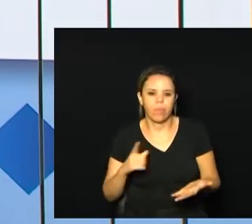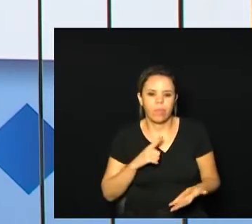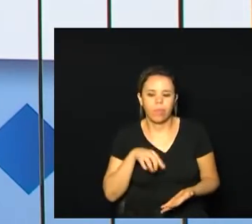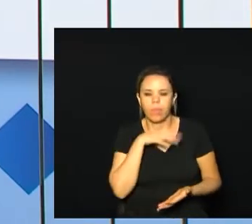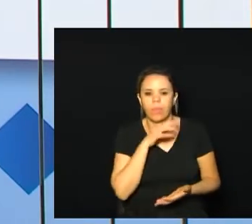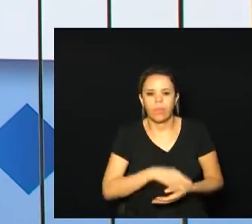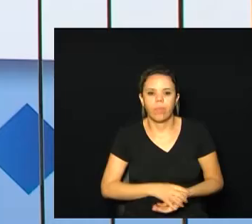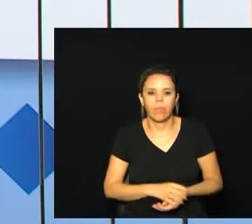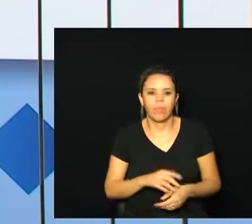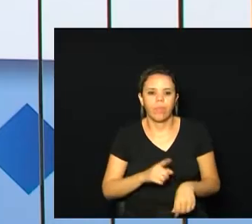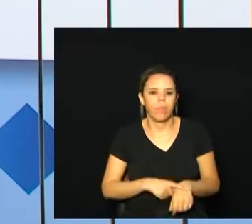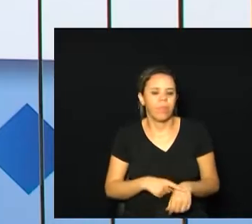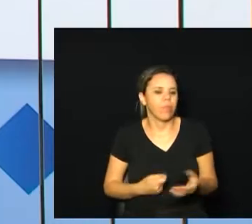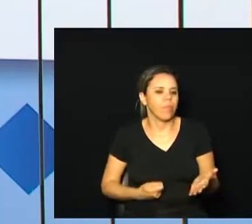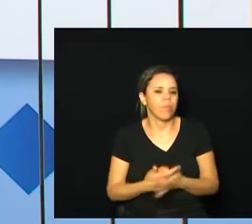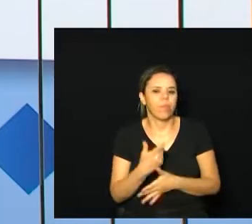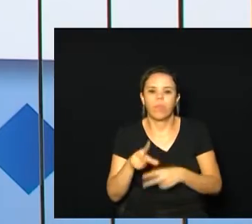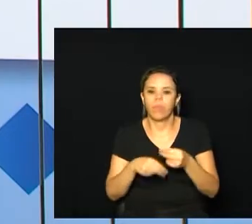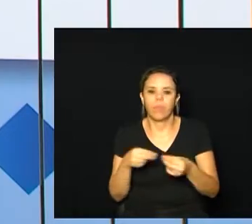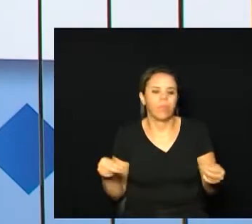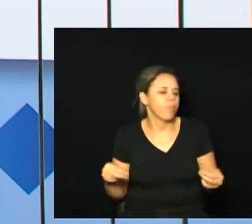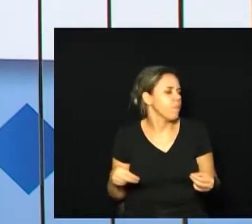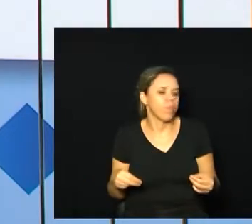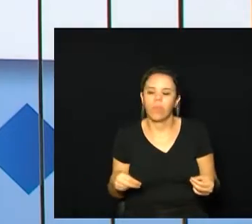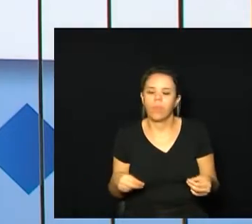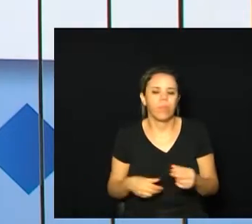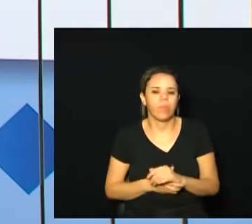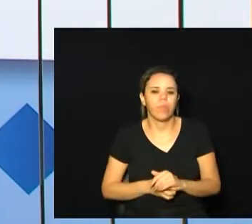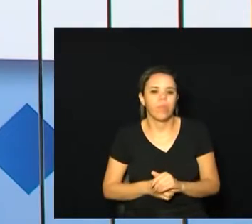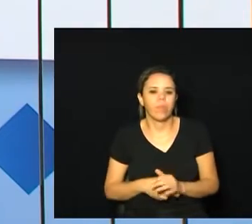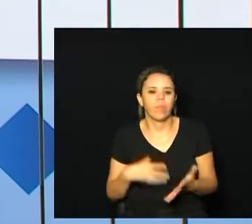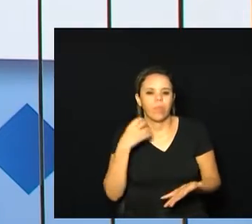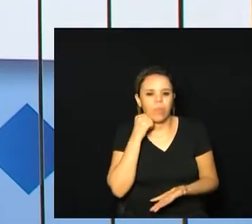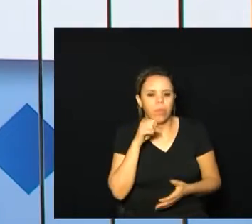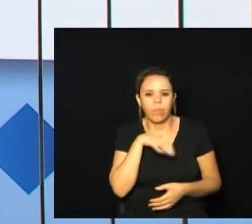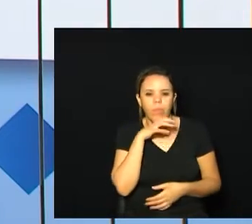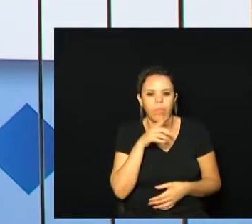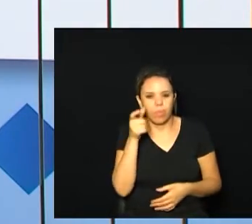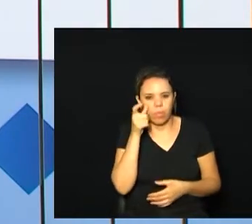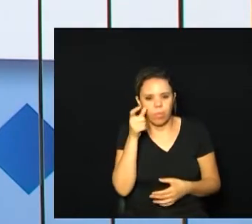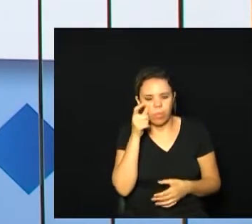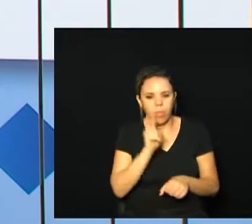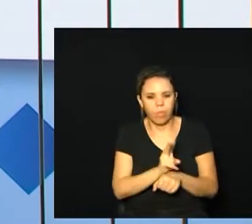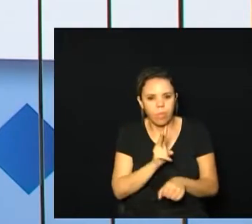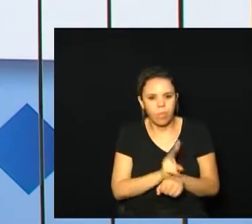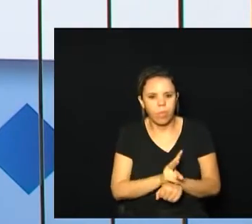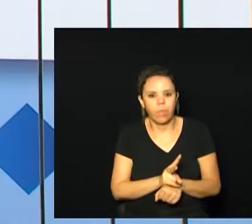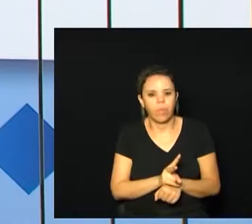animal, nesse momento, não compra, não dá de presente um animal comprado, adote um animal e você viu, tem todos os cuidados